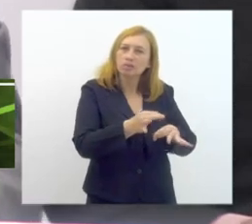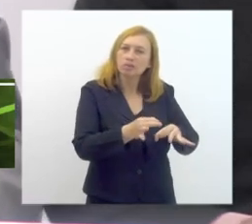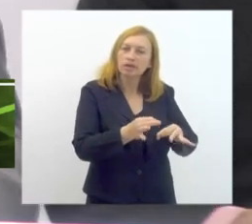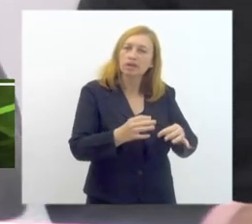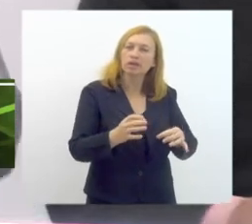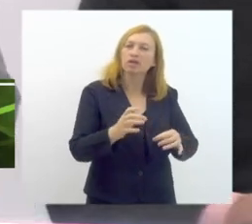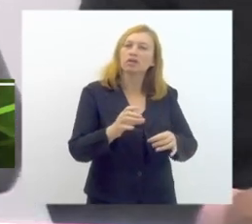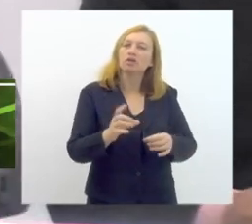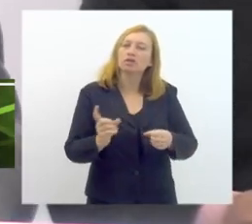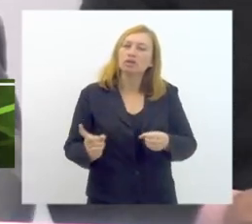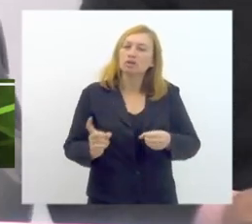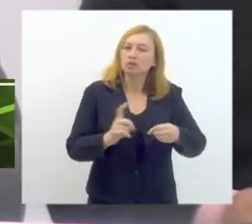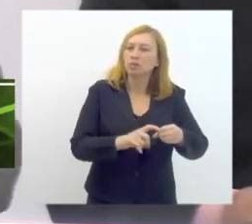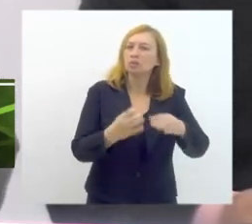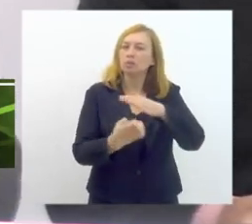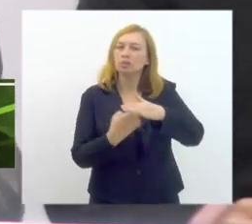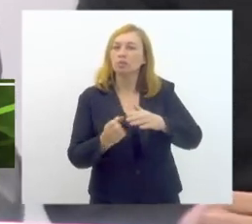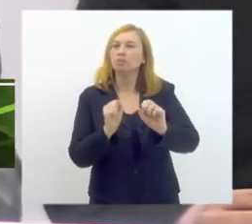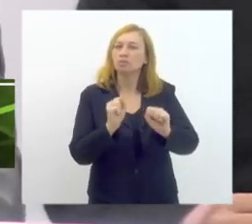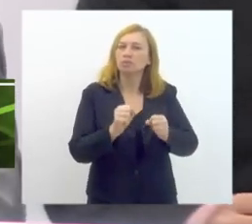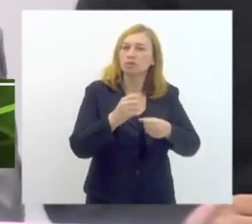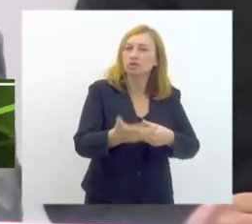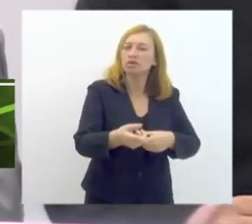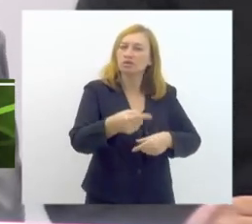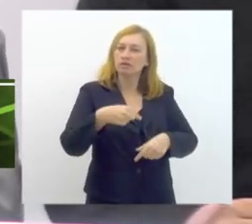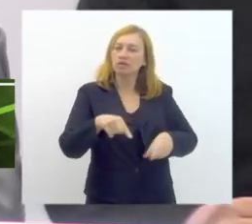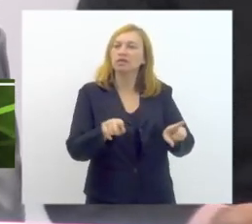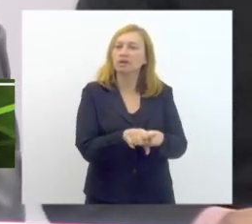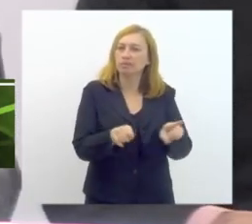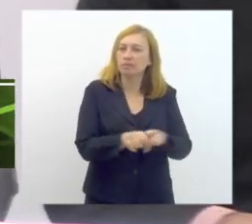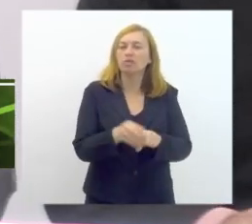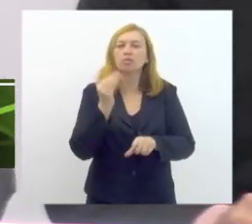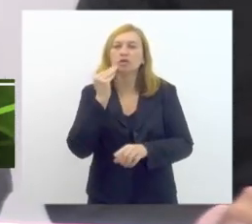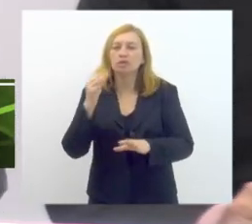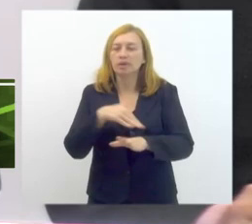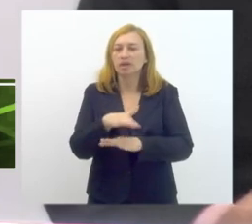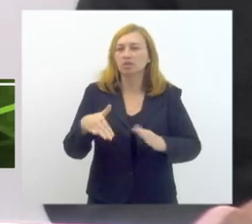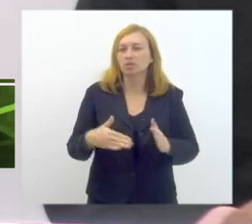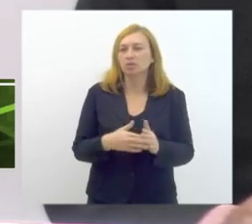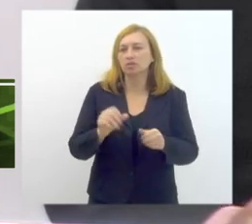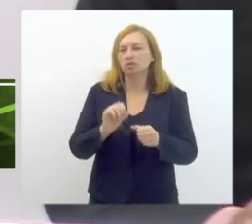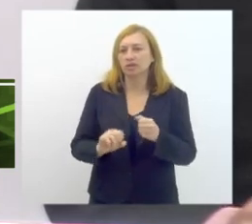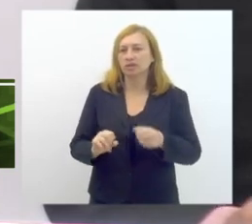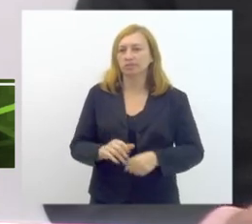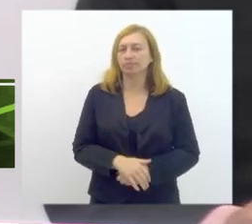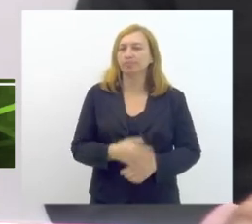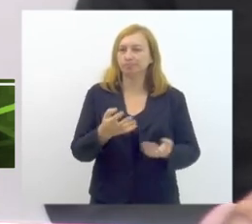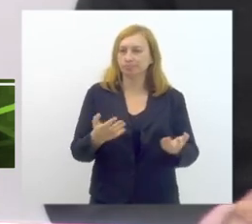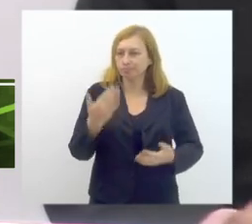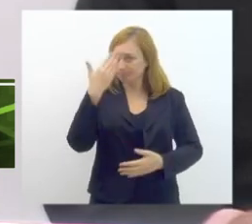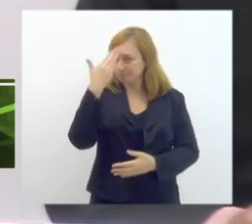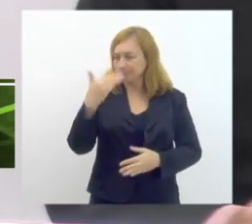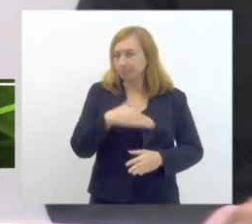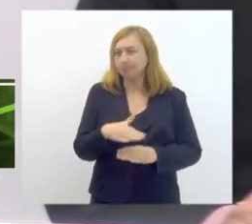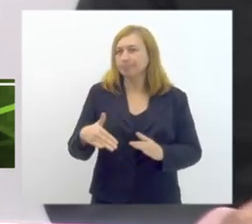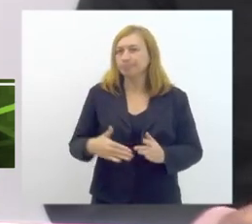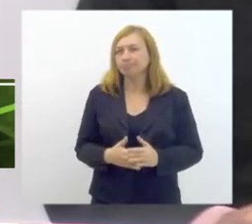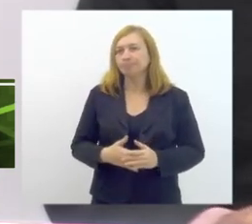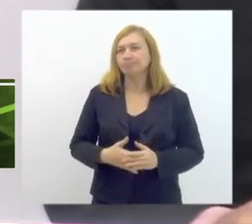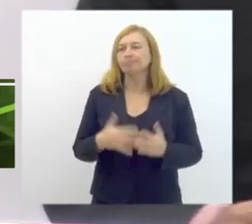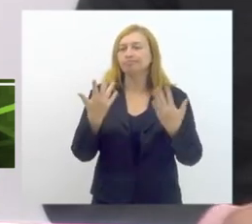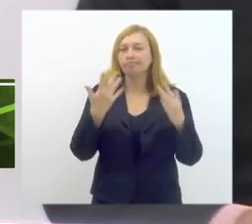consórcios, traga a oportunidade para que todos assim o façam. Então, eu quero agradecer a todos,